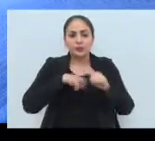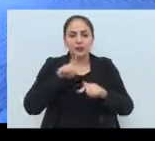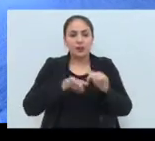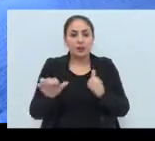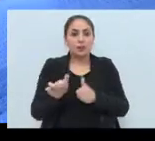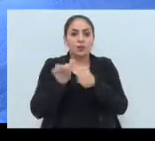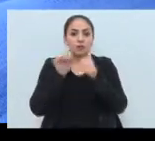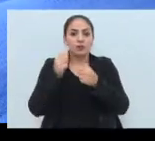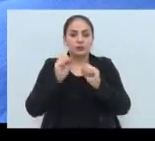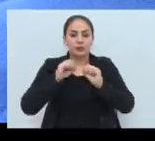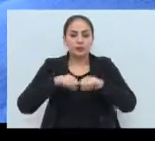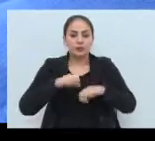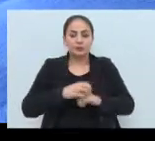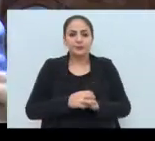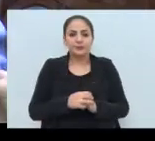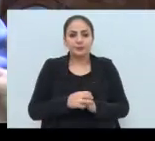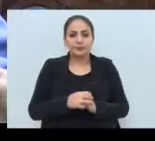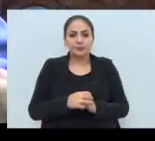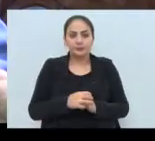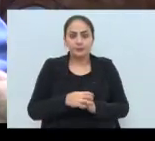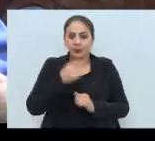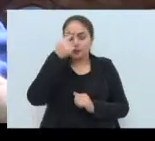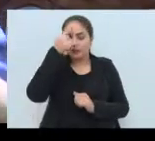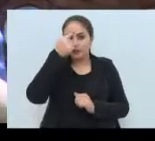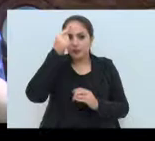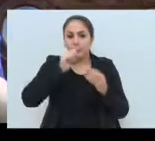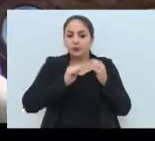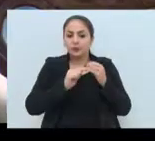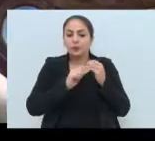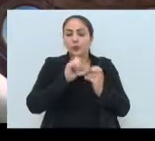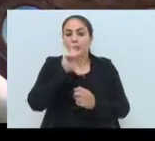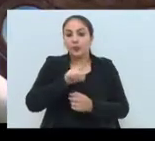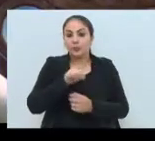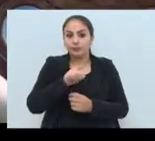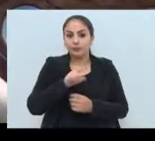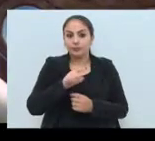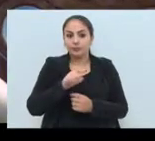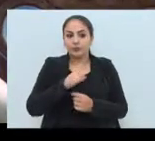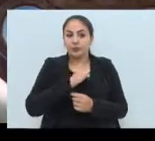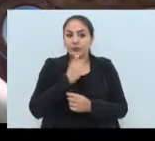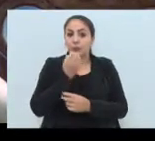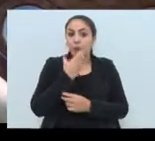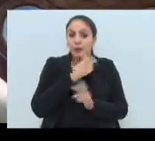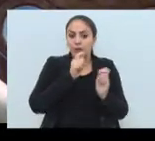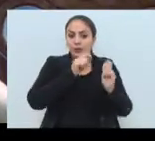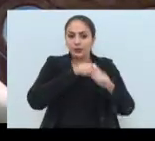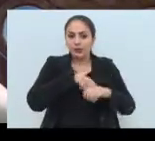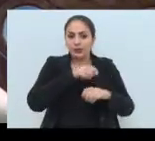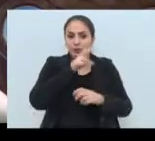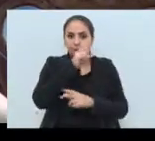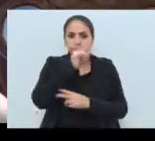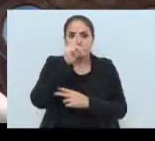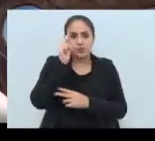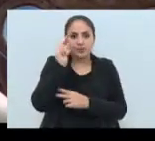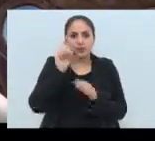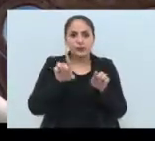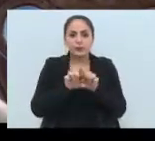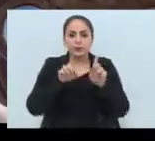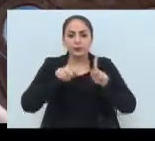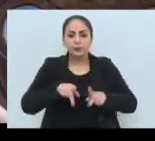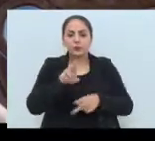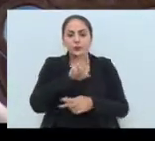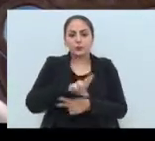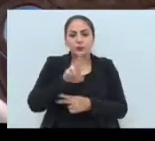que qualifiquem o sistema. A ideia principal é, dar boas condições para que a Prefeitura e mesmo os